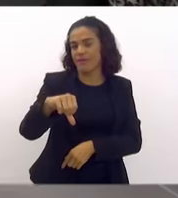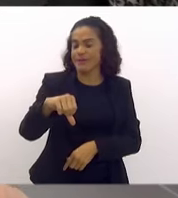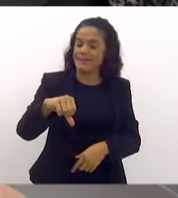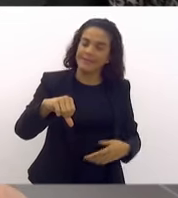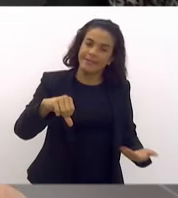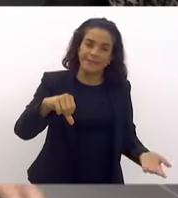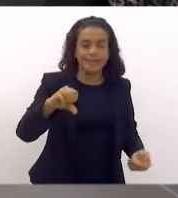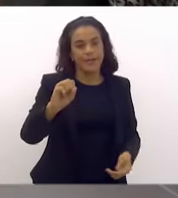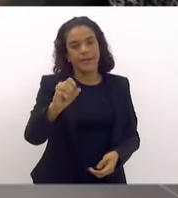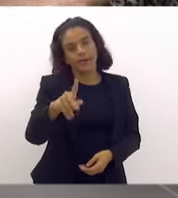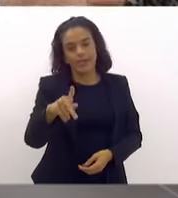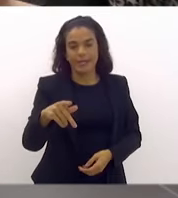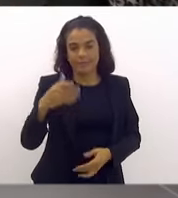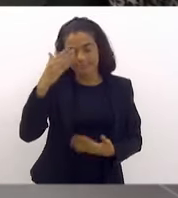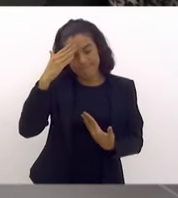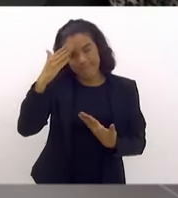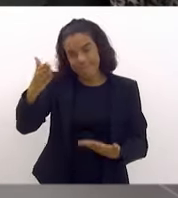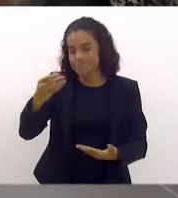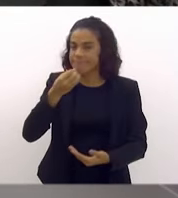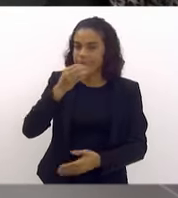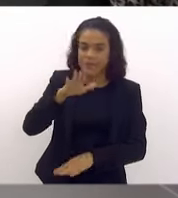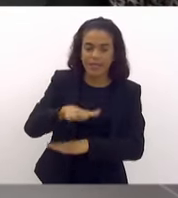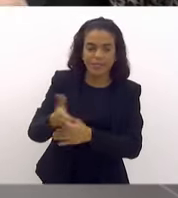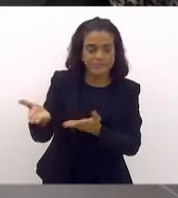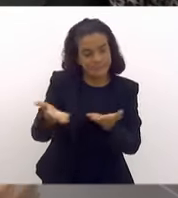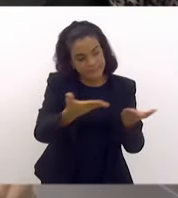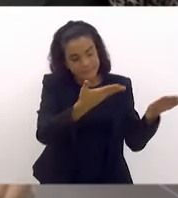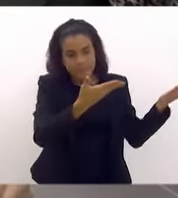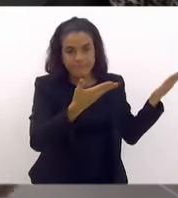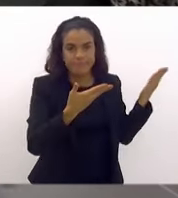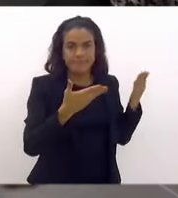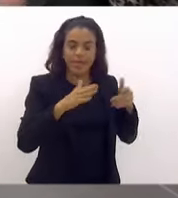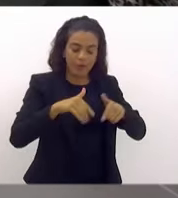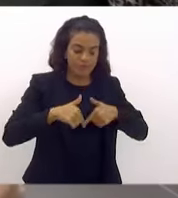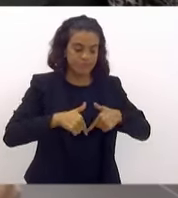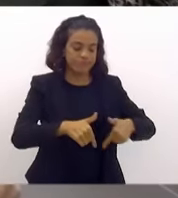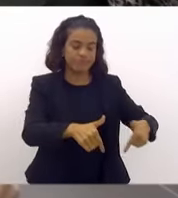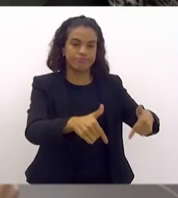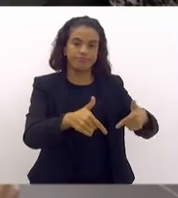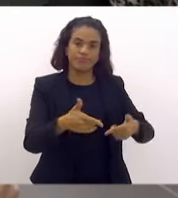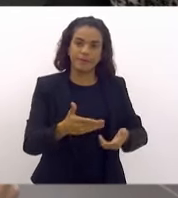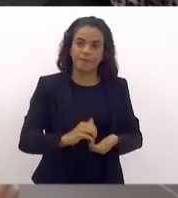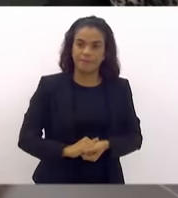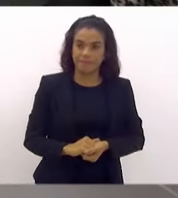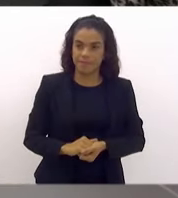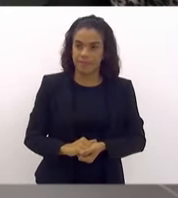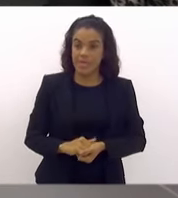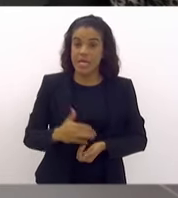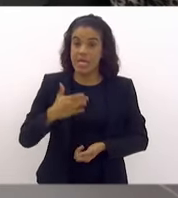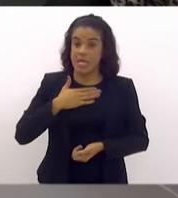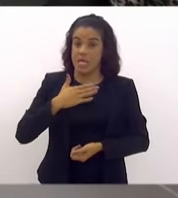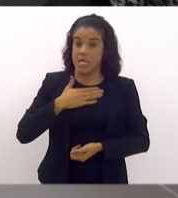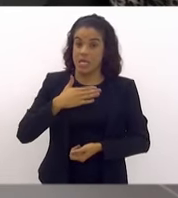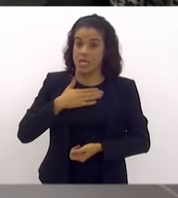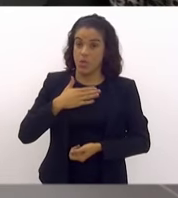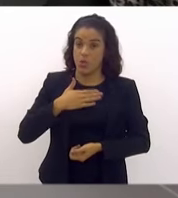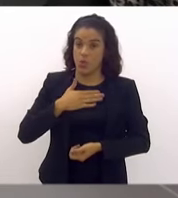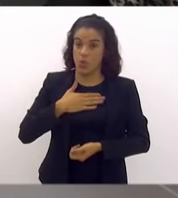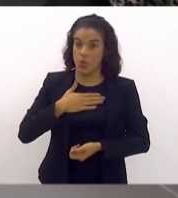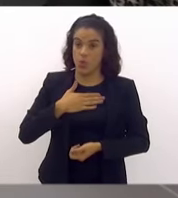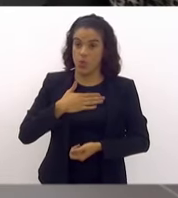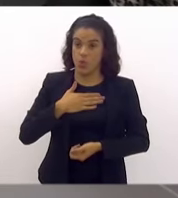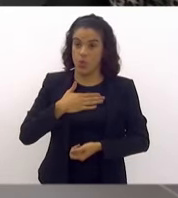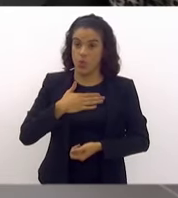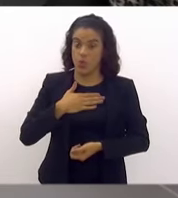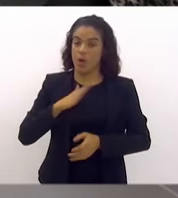falo ok agradeço a senhora boa tarde no prosseguimento dos trabalhos eu peço absolvição do eu faço isso